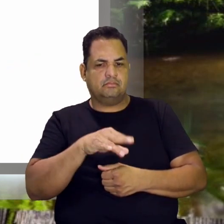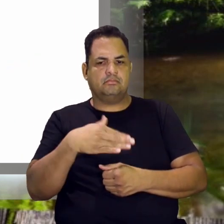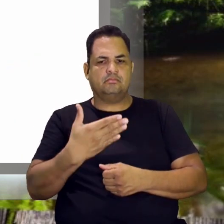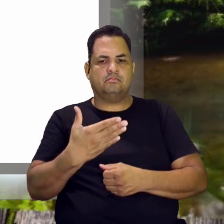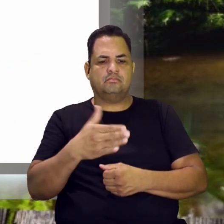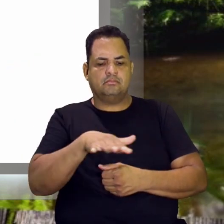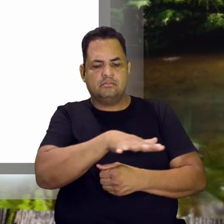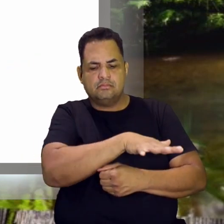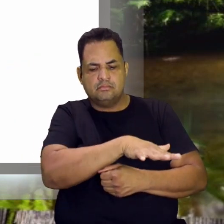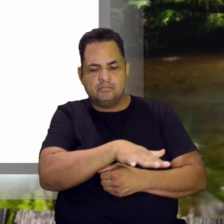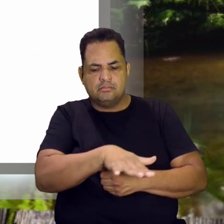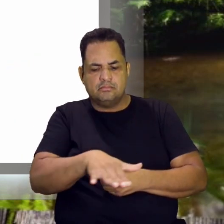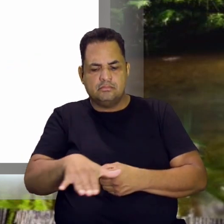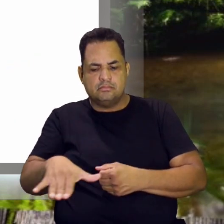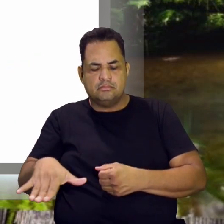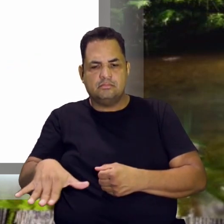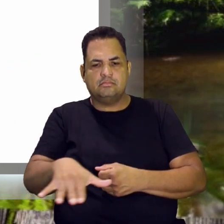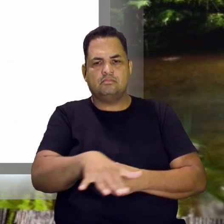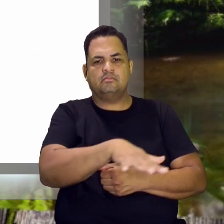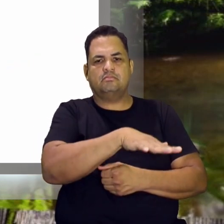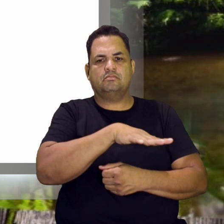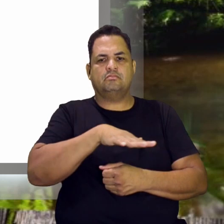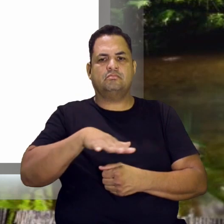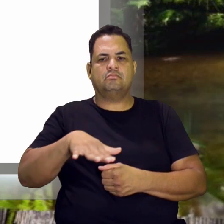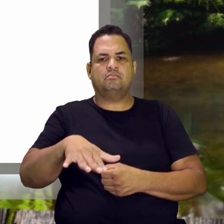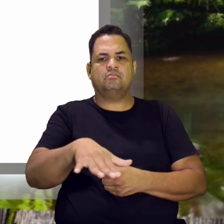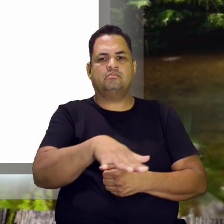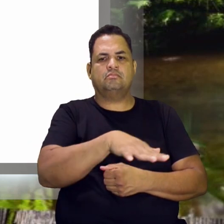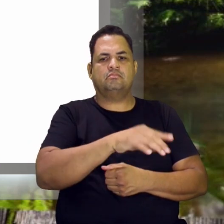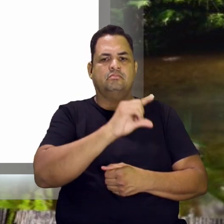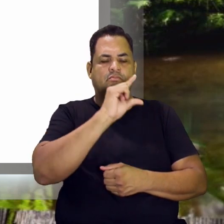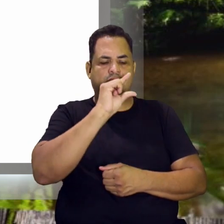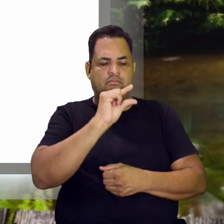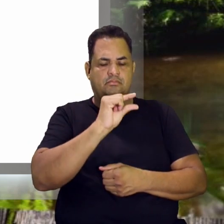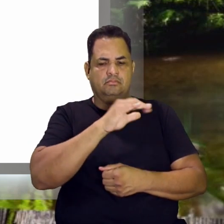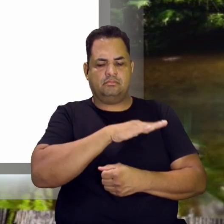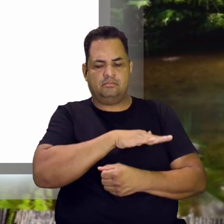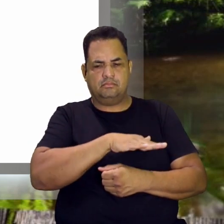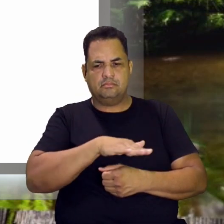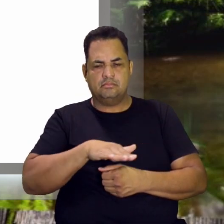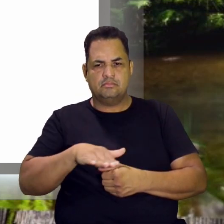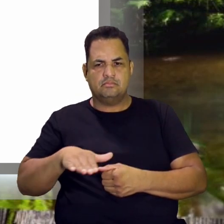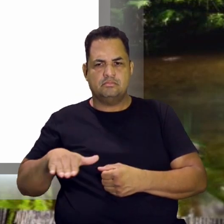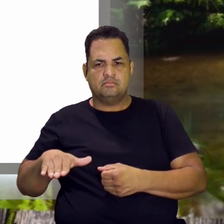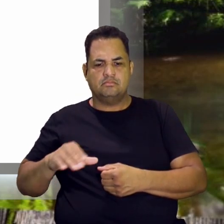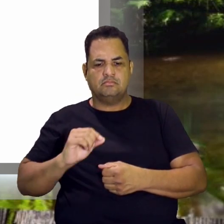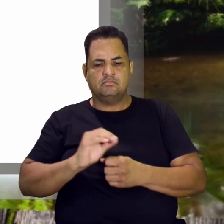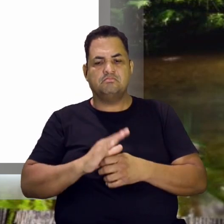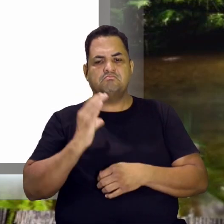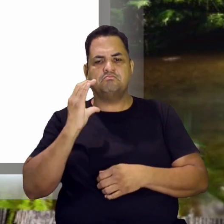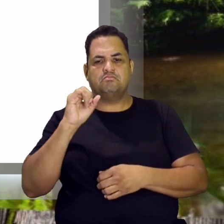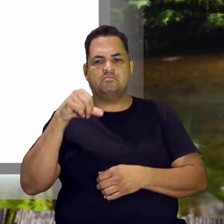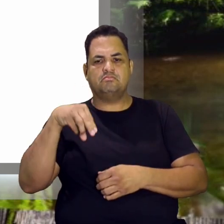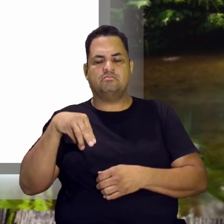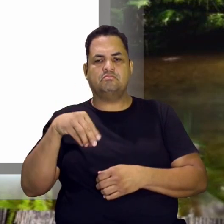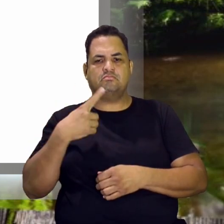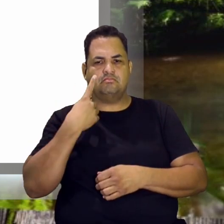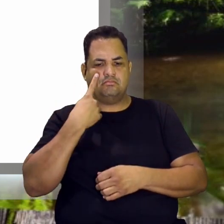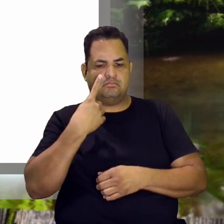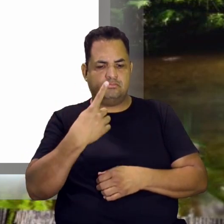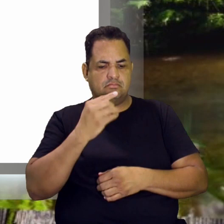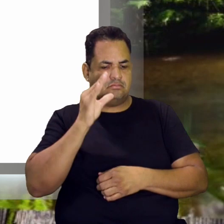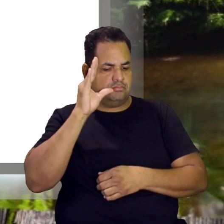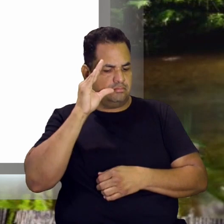e ela viu essa vegetação, né, de pequeno, mínimo porte, alguns centímetros. E aí ela